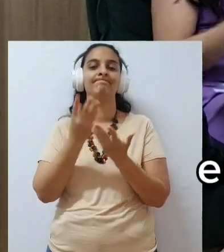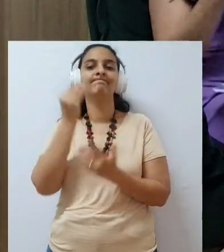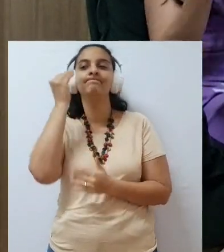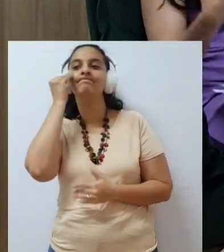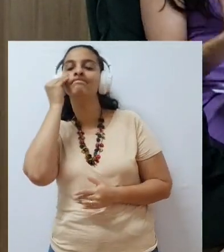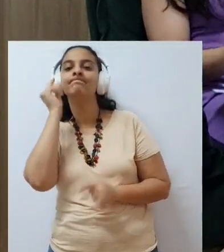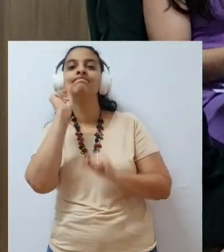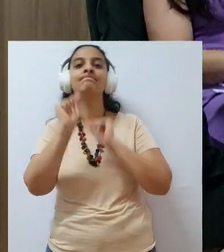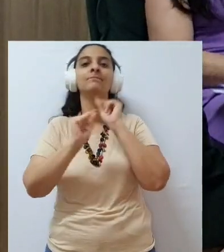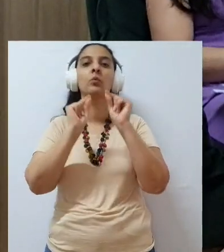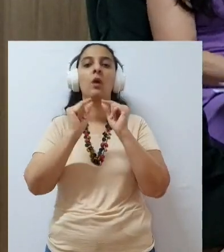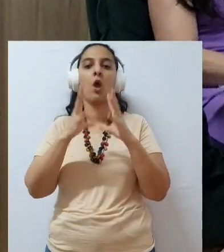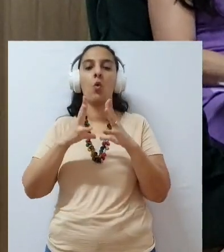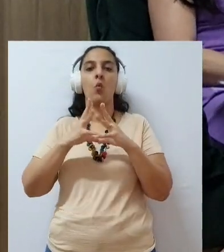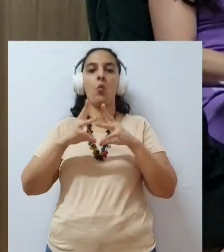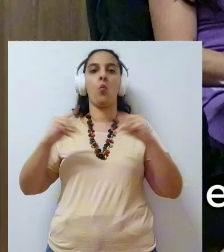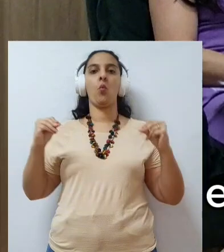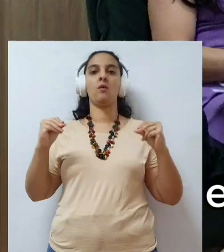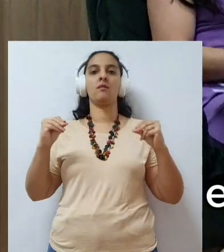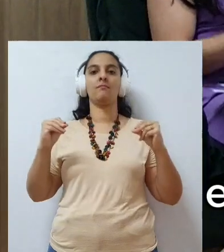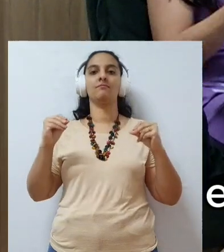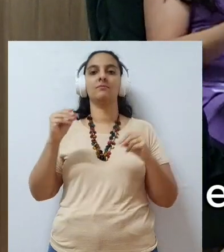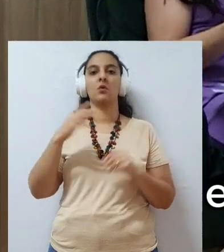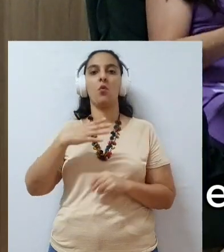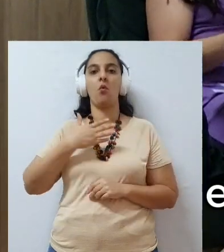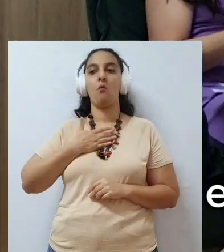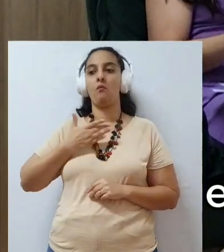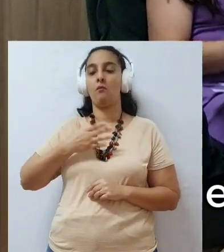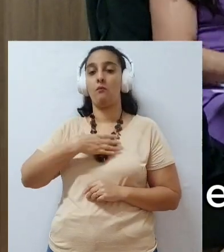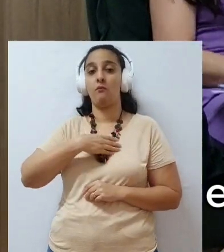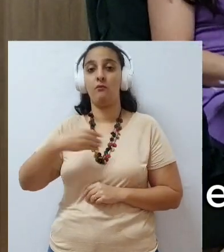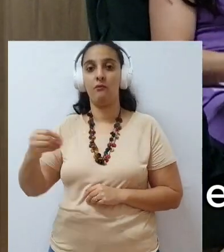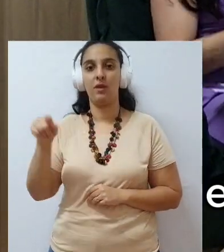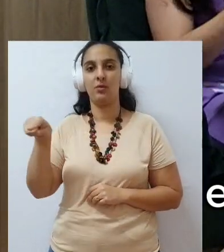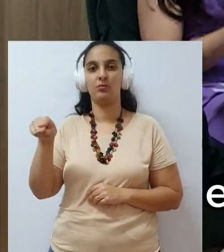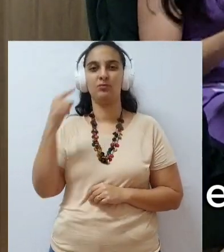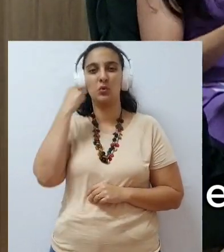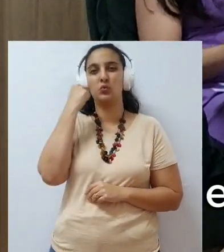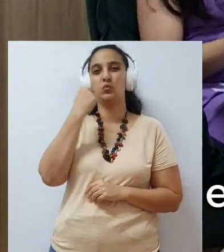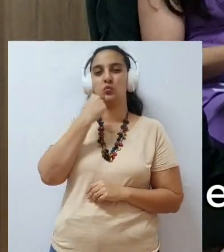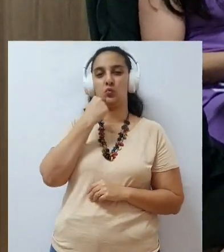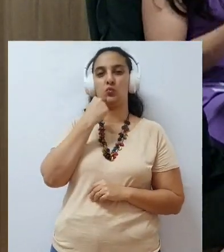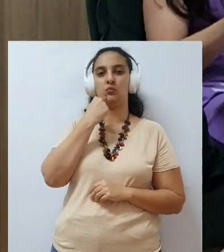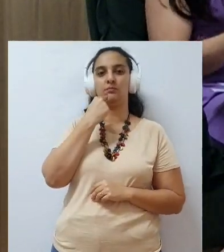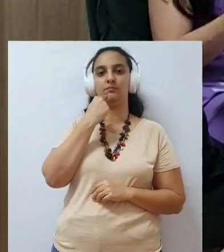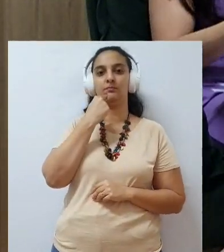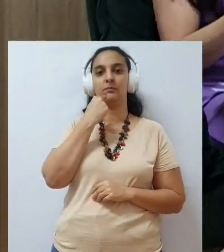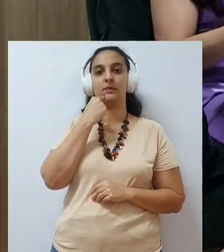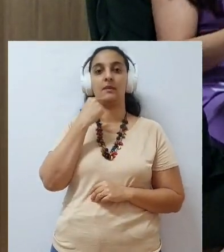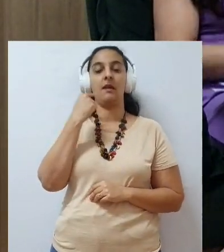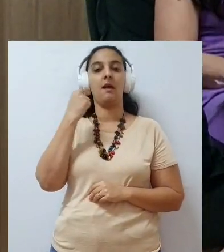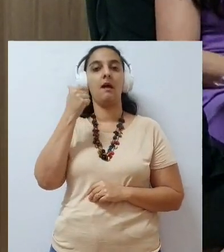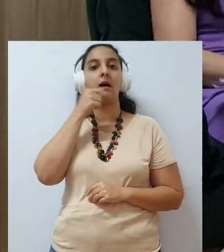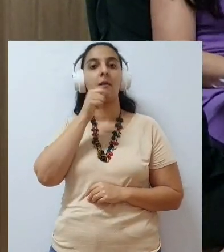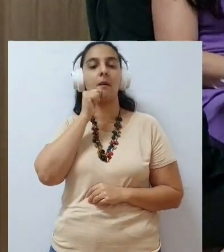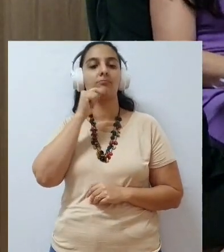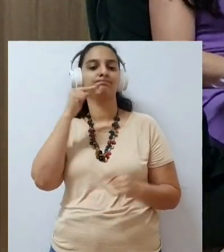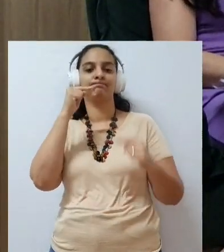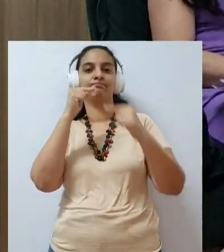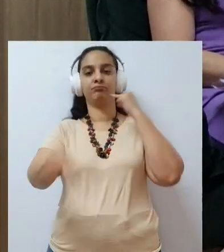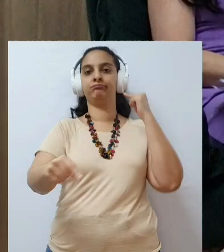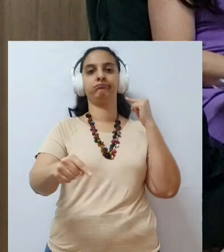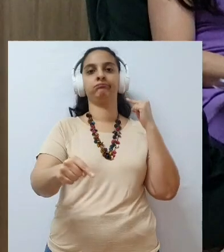do filho através de uma cirurgia e a mãe dessa criança, que é surda, não concorda com